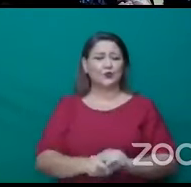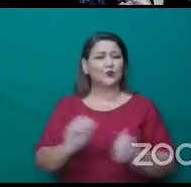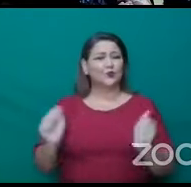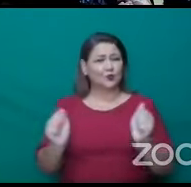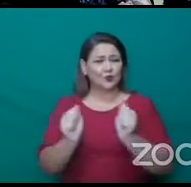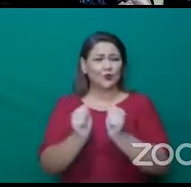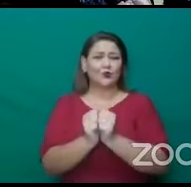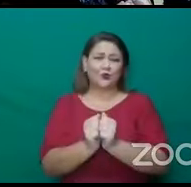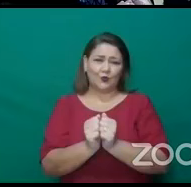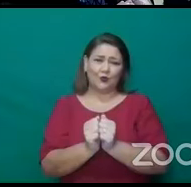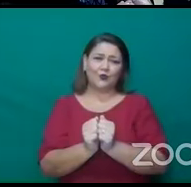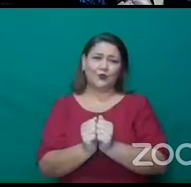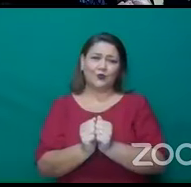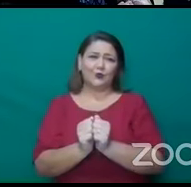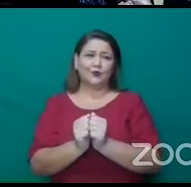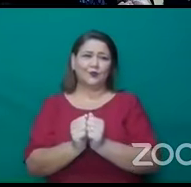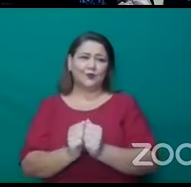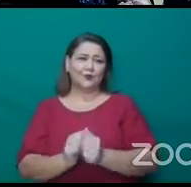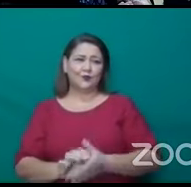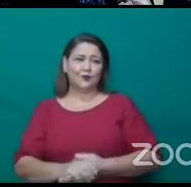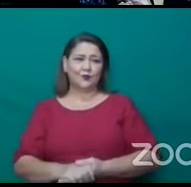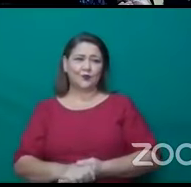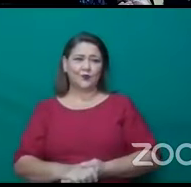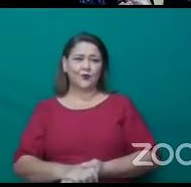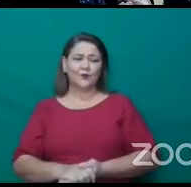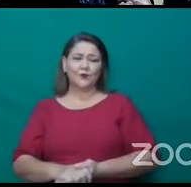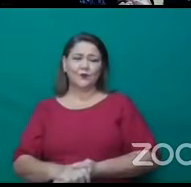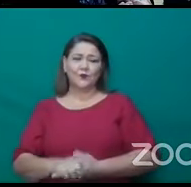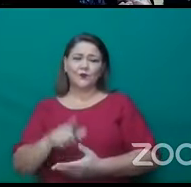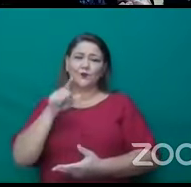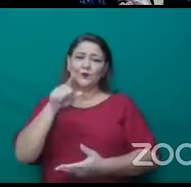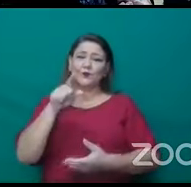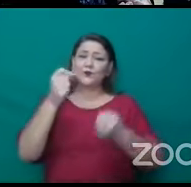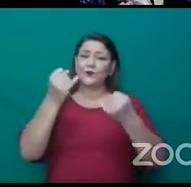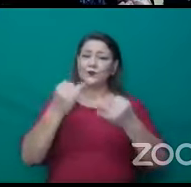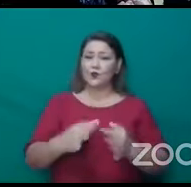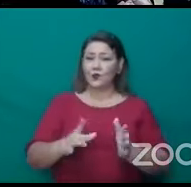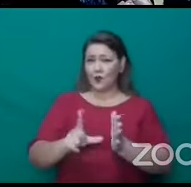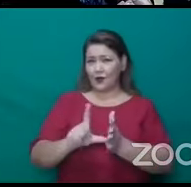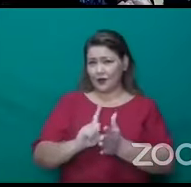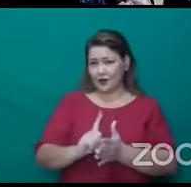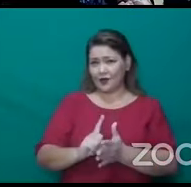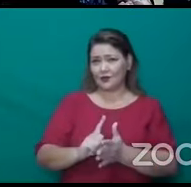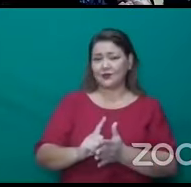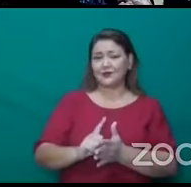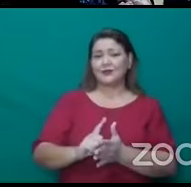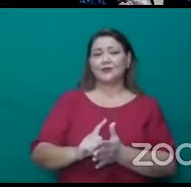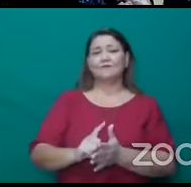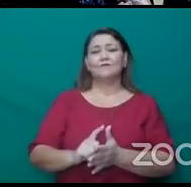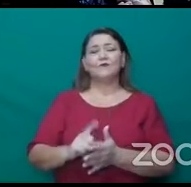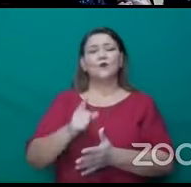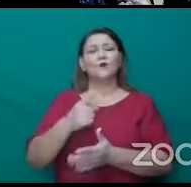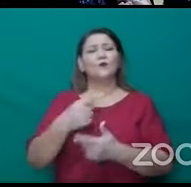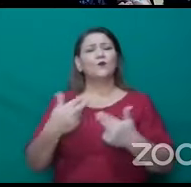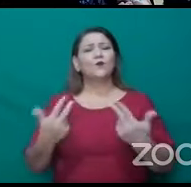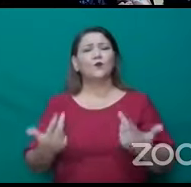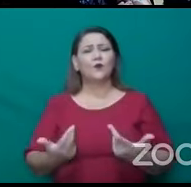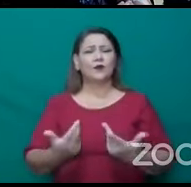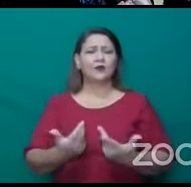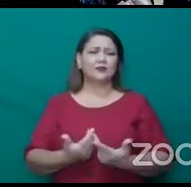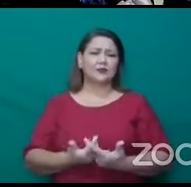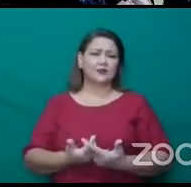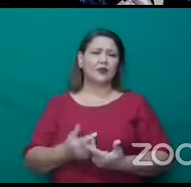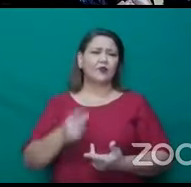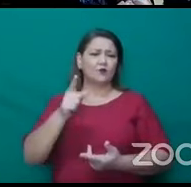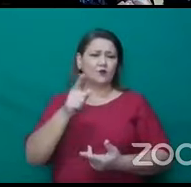né, em toda a produção. E a gente até falou um pouco antes e tal, e é meio que uma coisa meio, como você